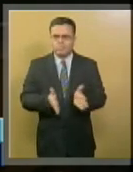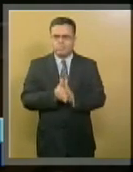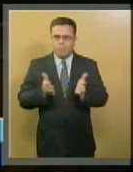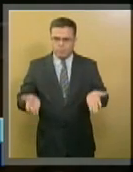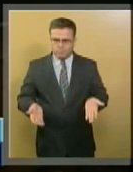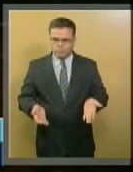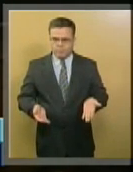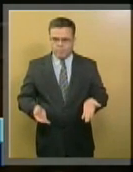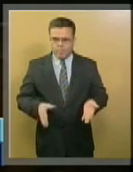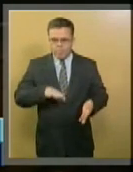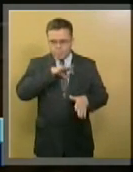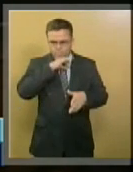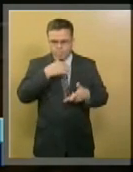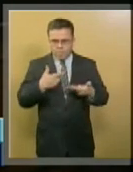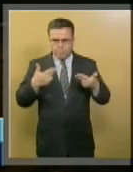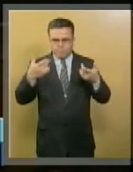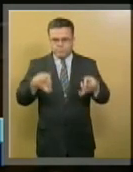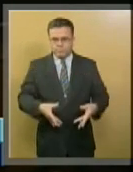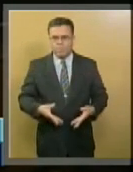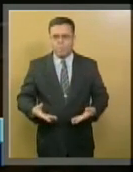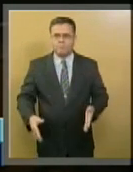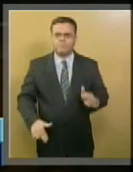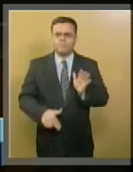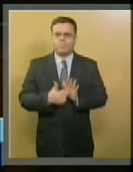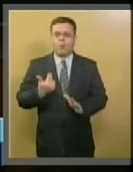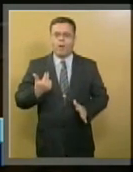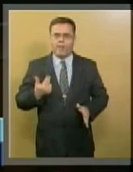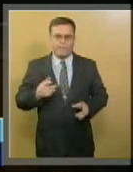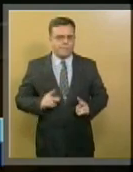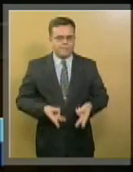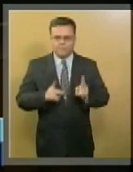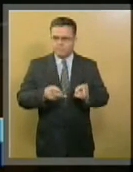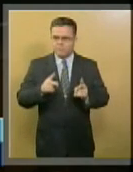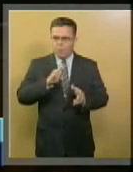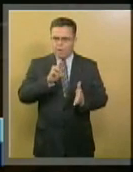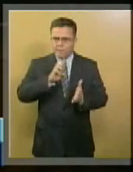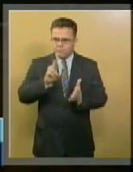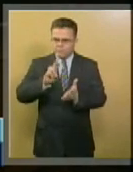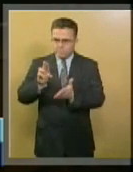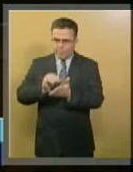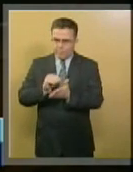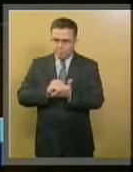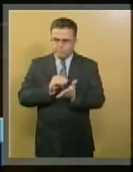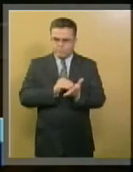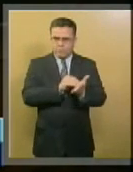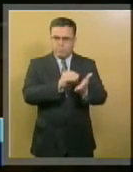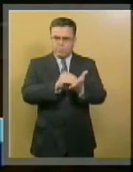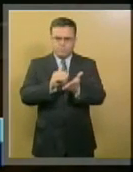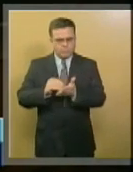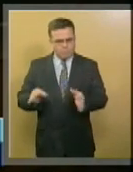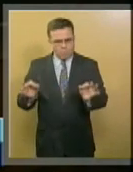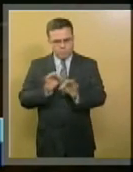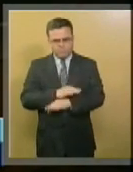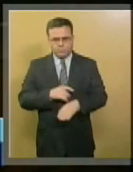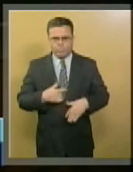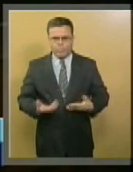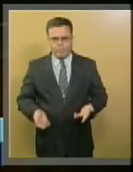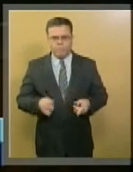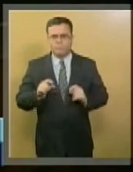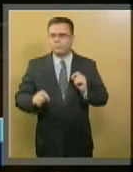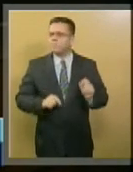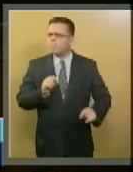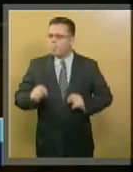abandonados. Olha só, uma campanha de castração onde está fazendo os cadastros das pessoas em praça pública. Quem está fazendo